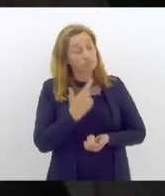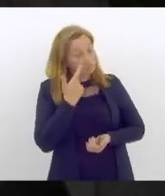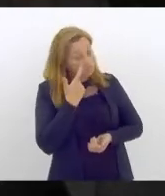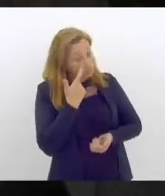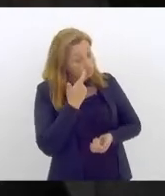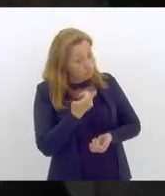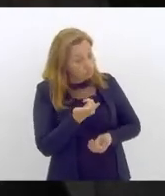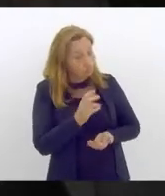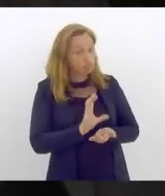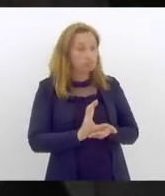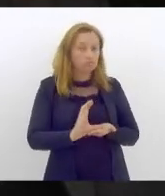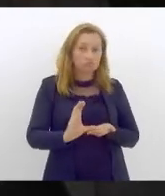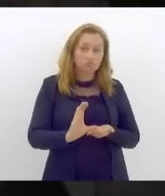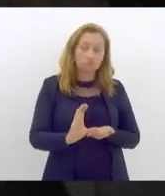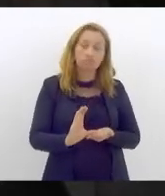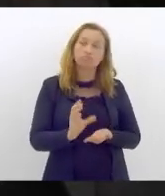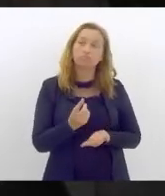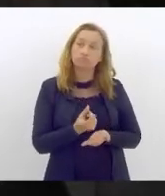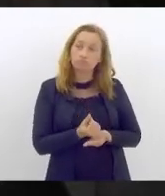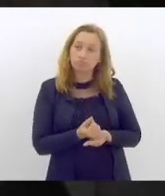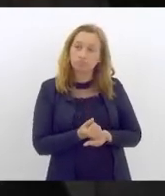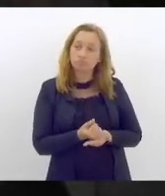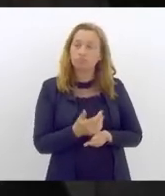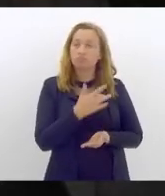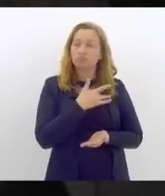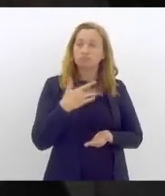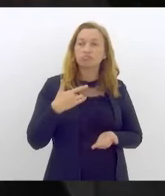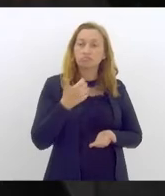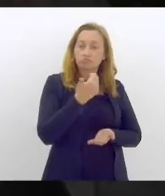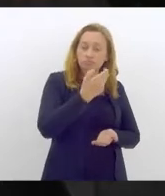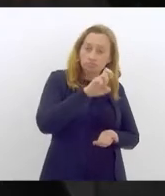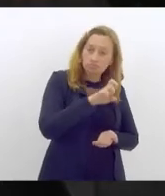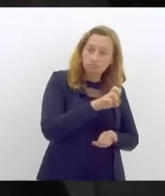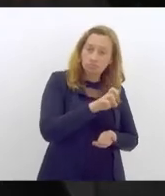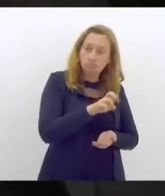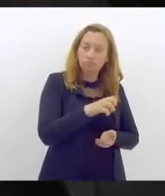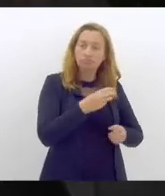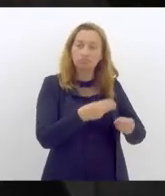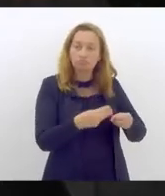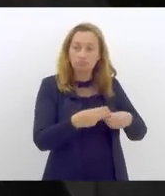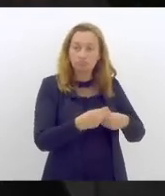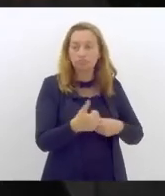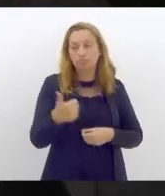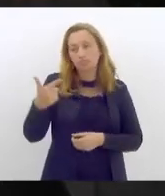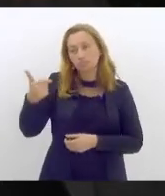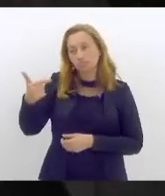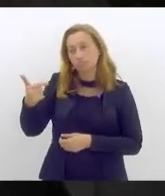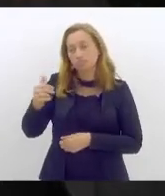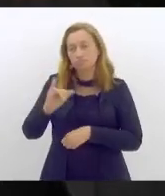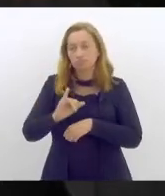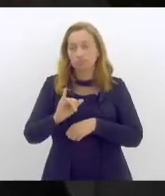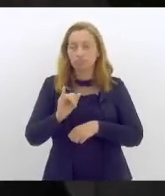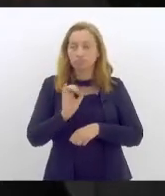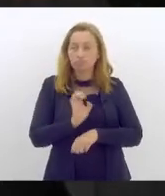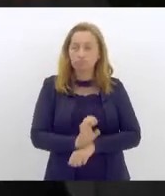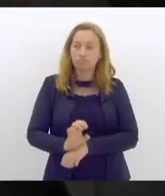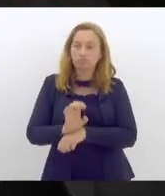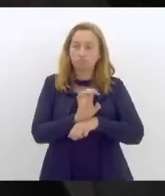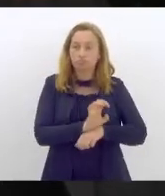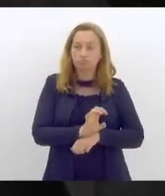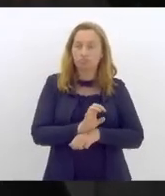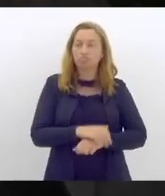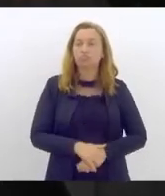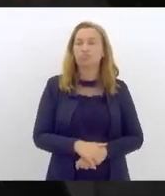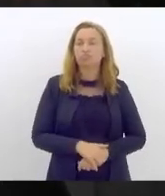o orçamento da Saúde quinze para os municípios e 12 para o estado a gente vê do 12